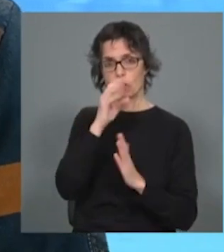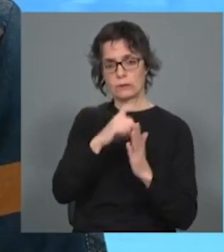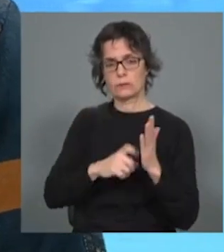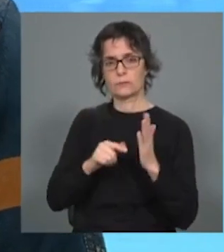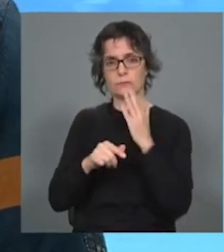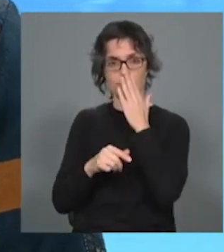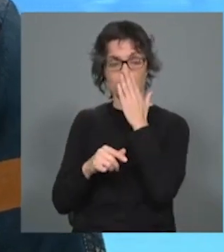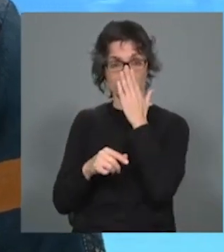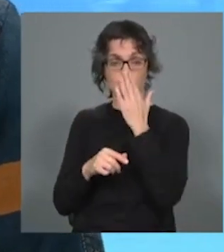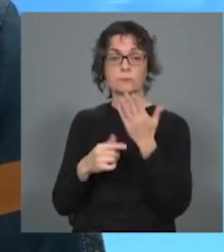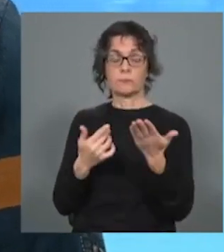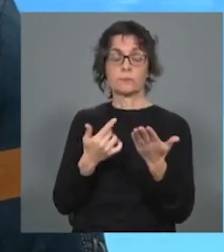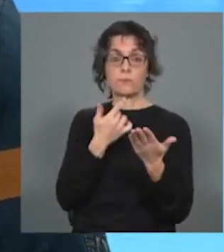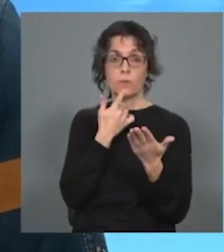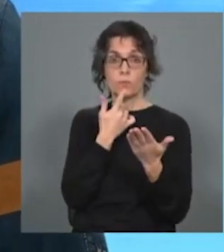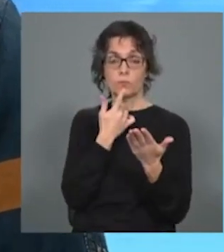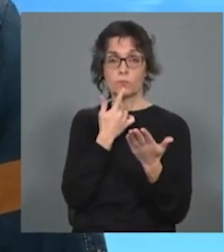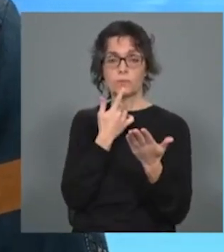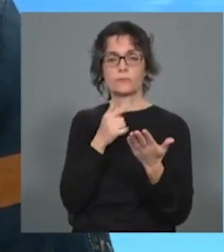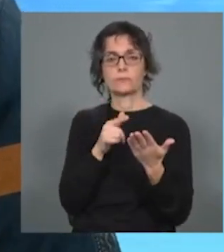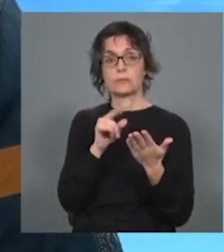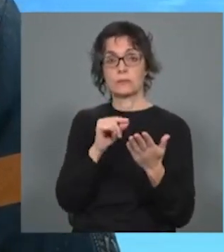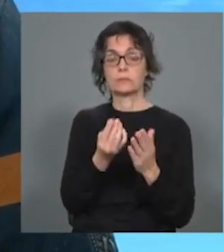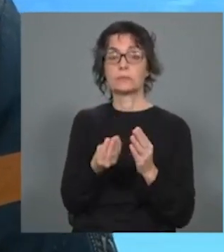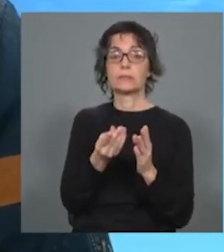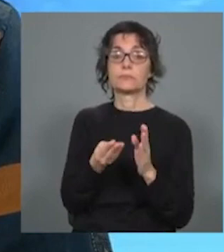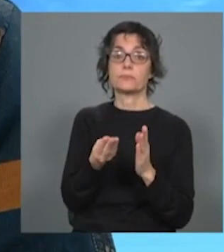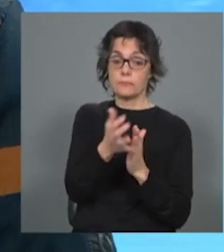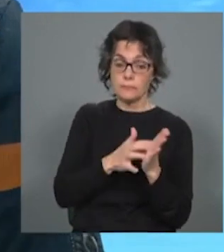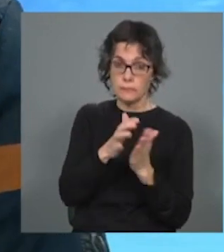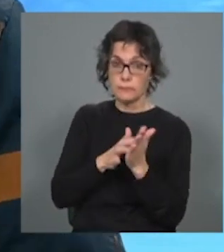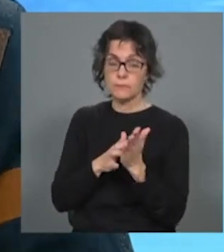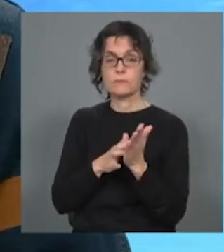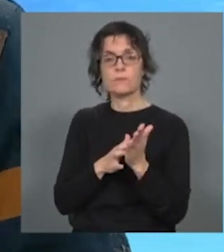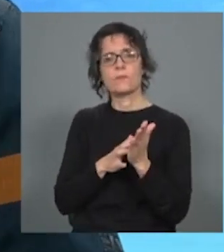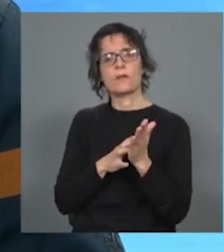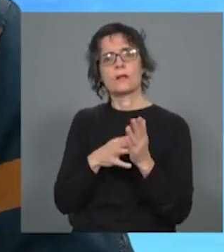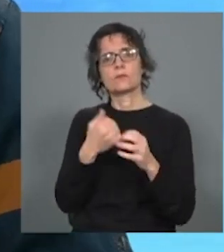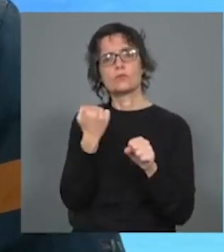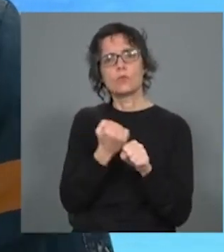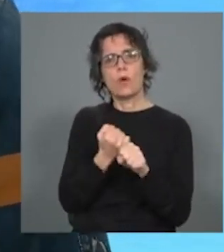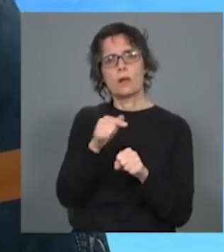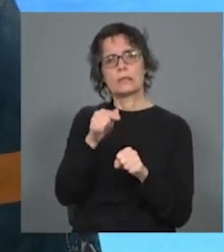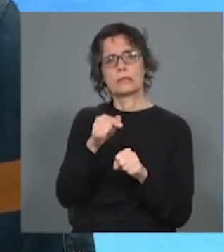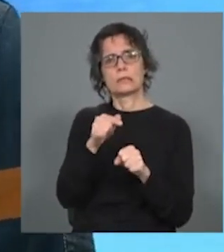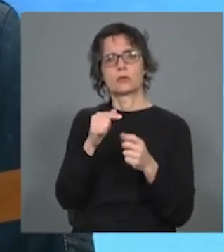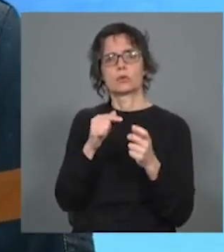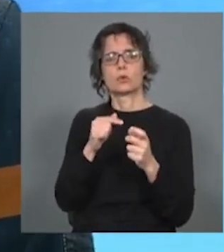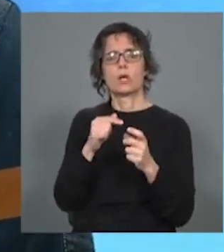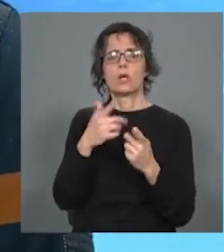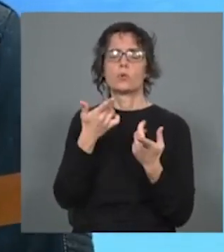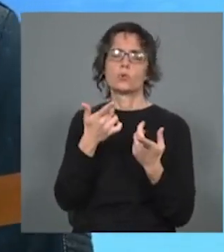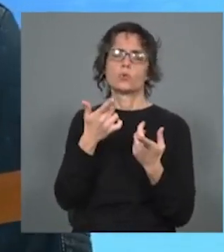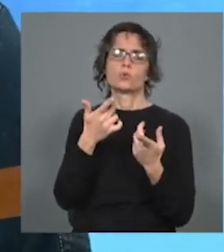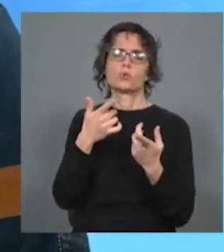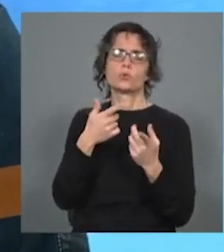São Lucas. E se acrescentássemos os Atos dos Apóstolos, que é o segundo volume desta obra unitária, então poderíamos dizer que é o